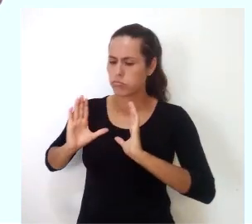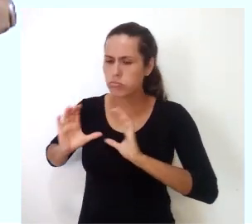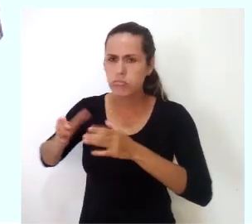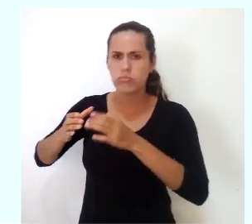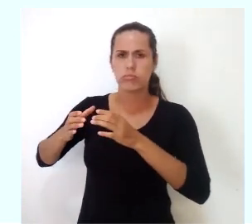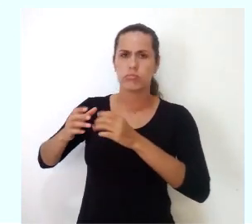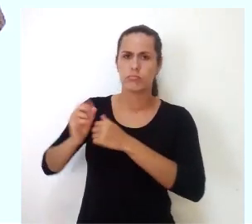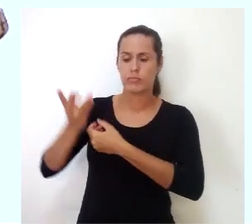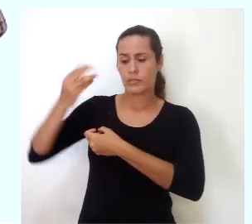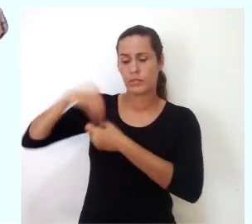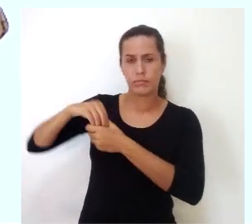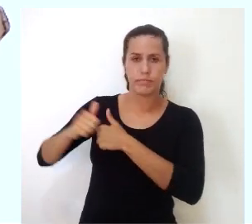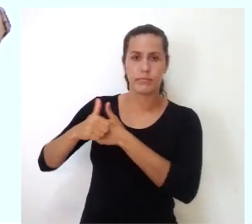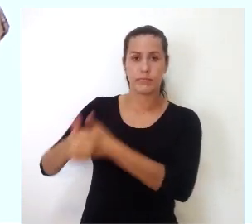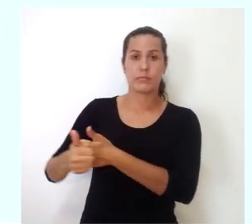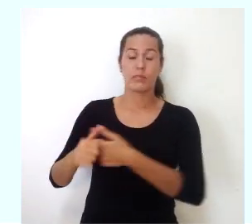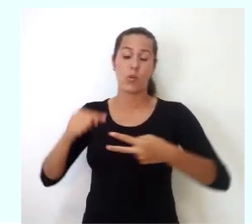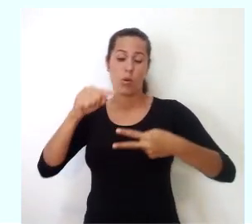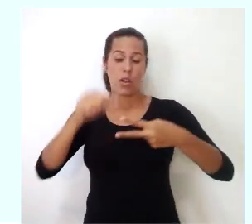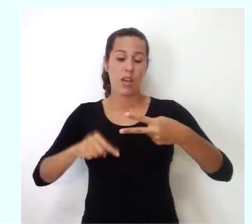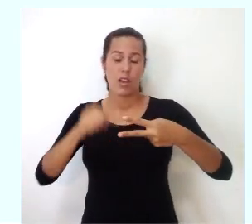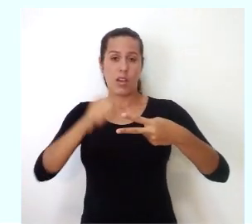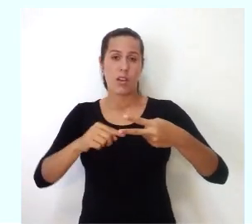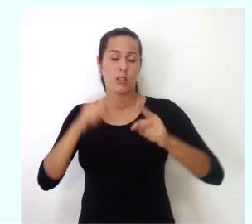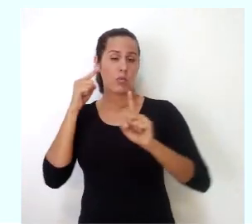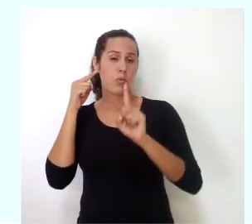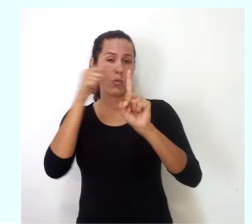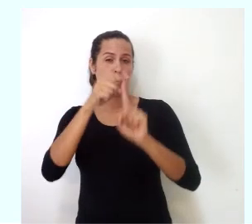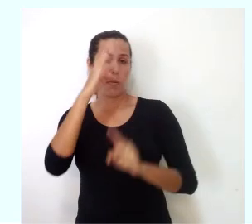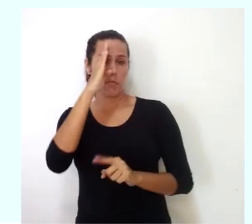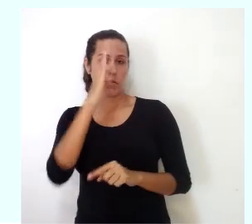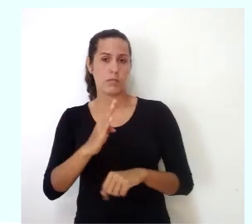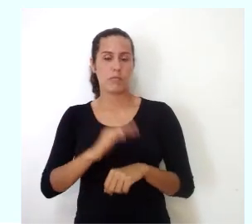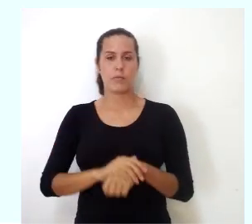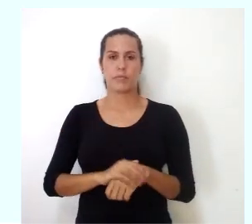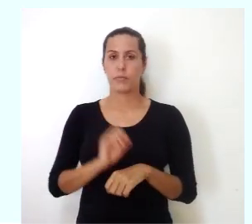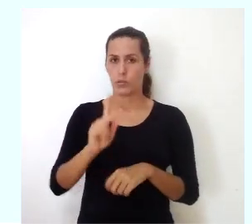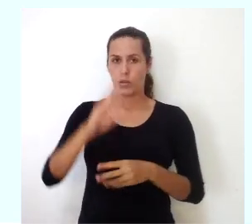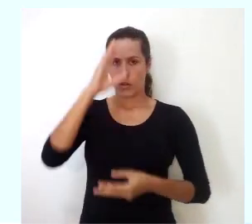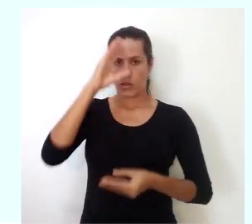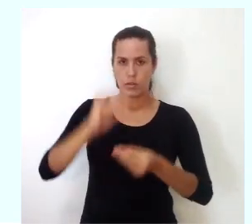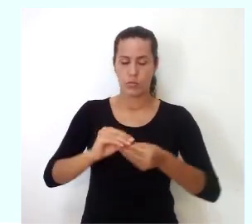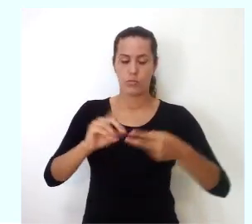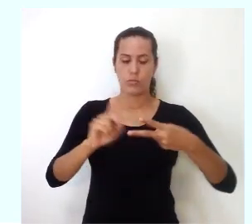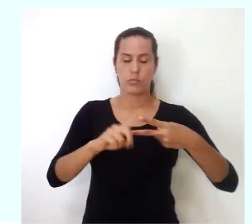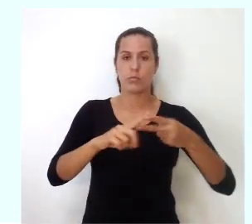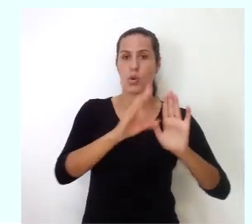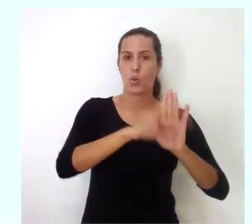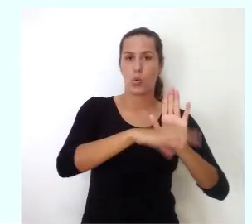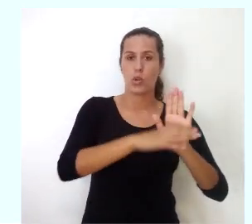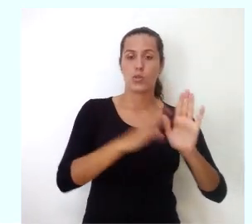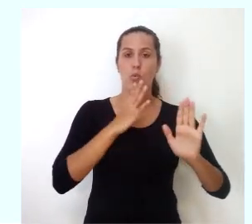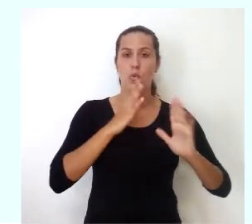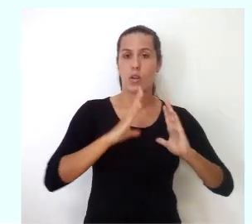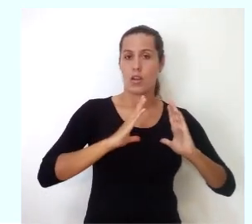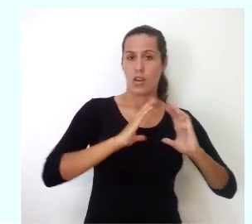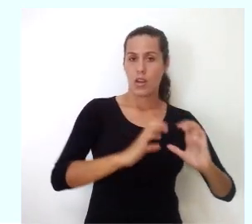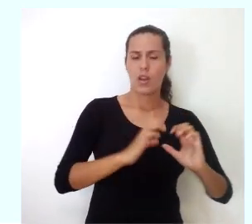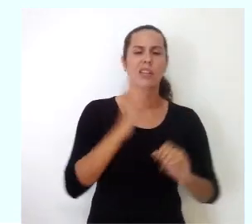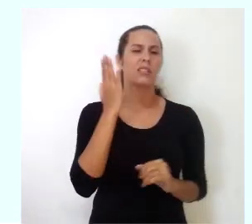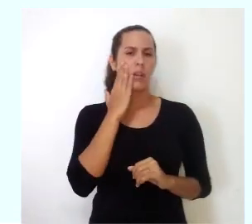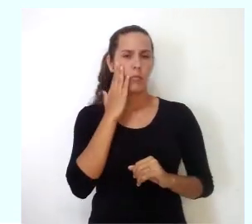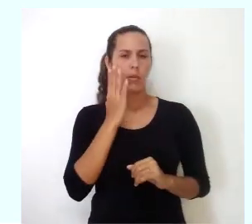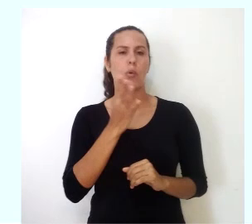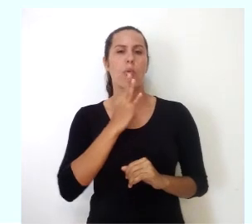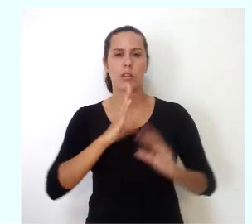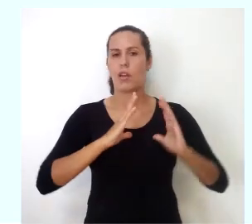esses dois objetivos principais. Então vejam só, vamos resumir. Conhecer o conceito de ética, saber o que é